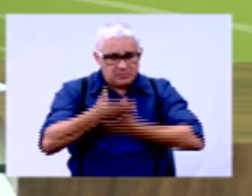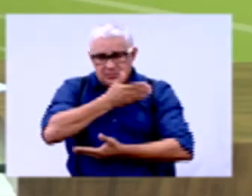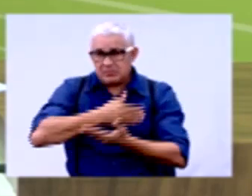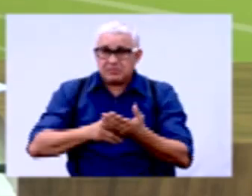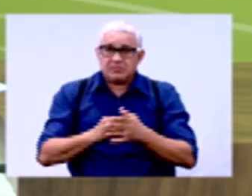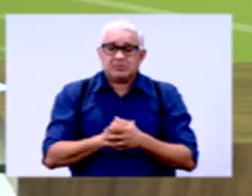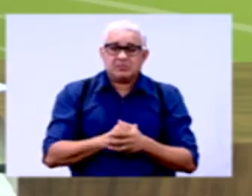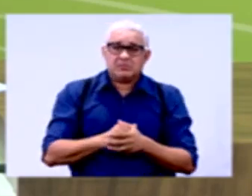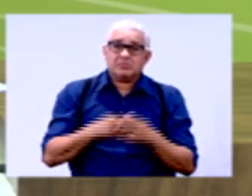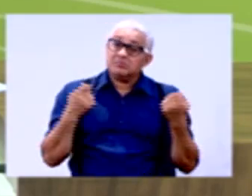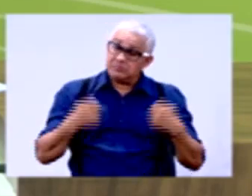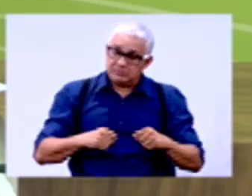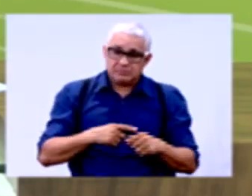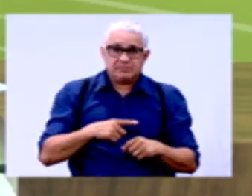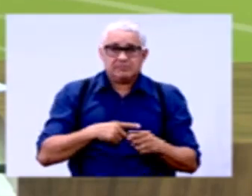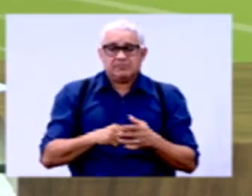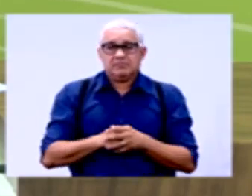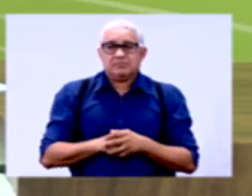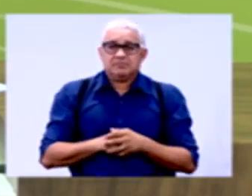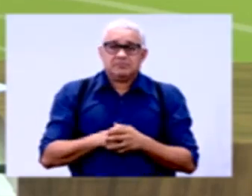informações devem ter aí